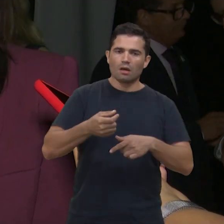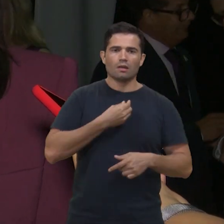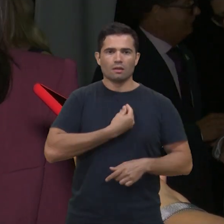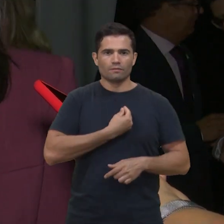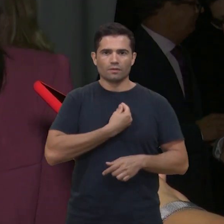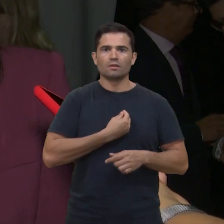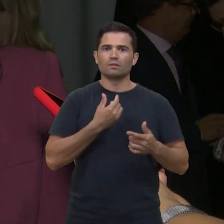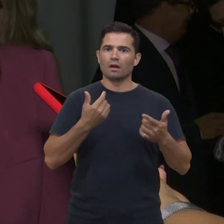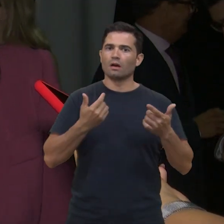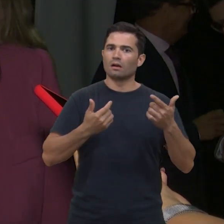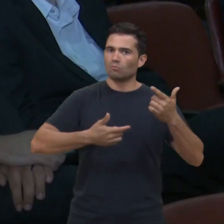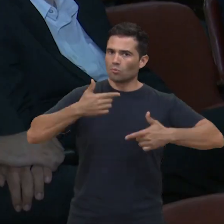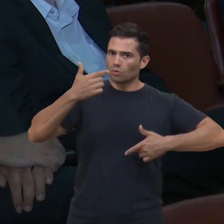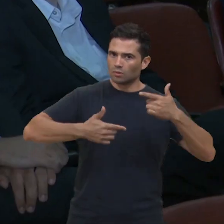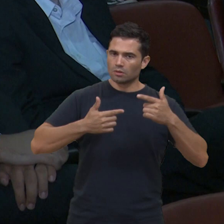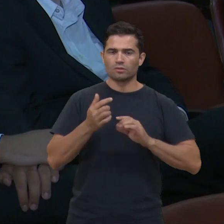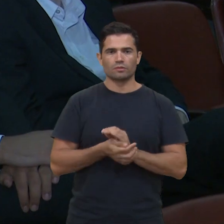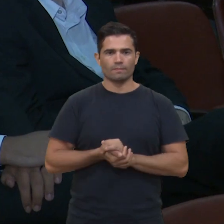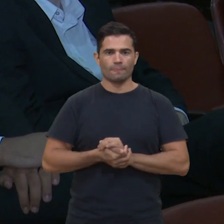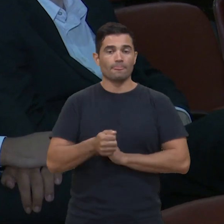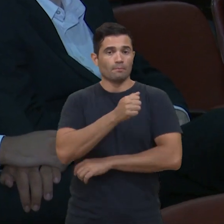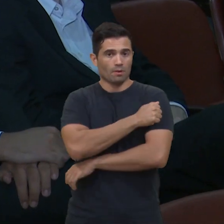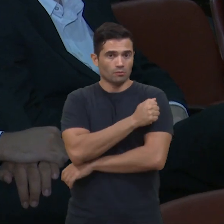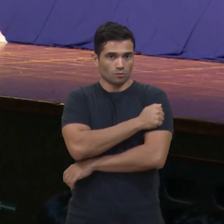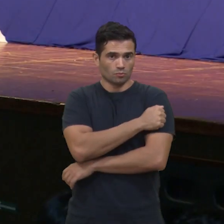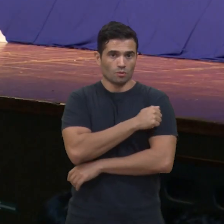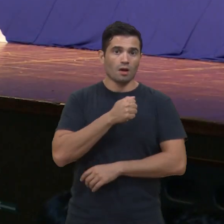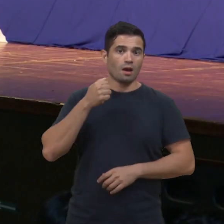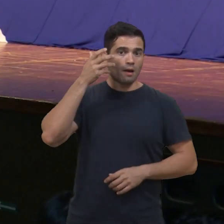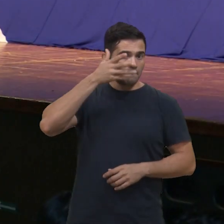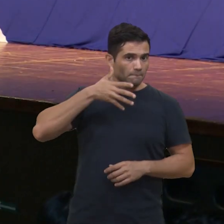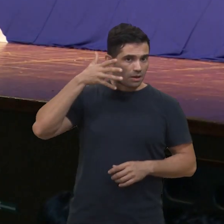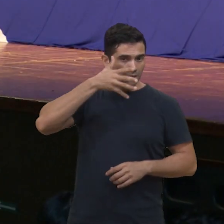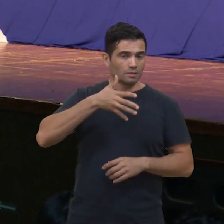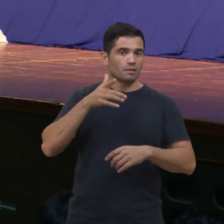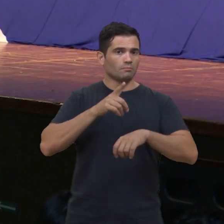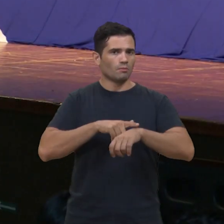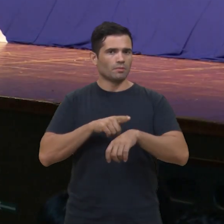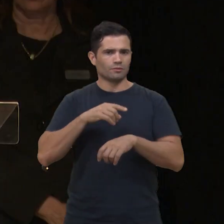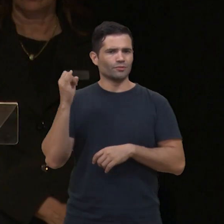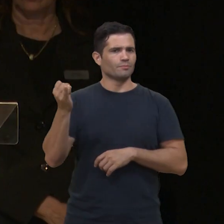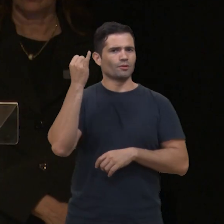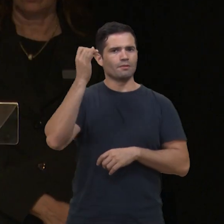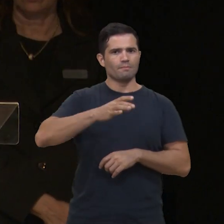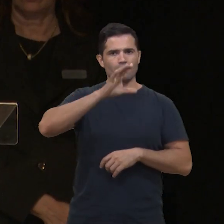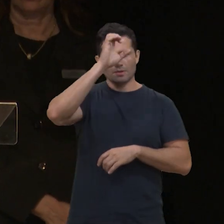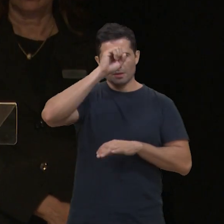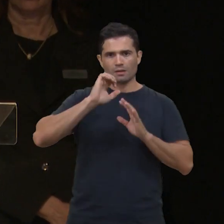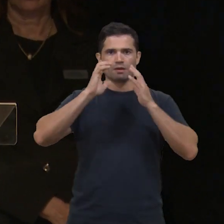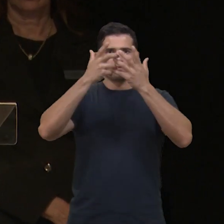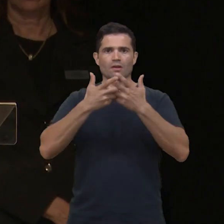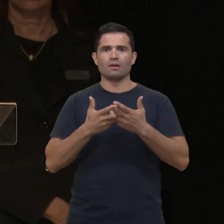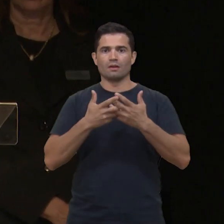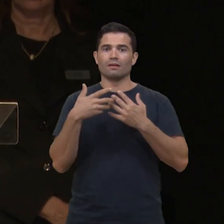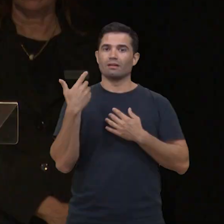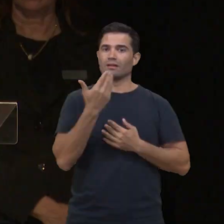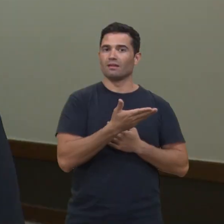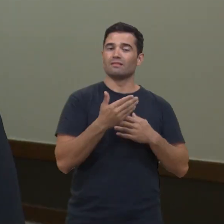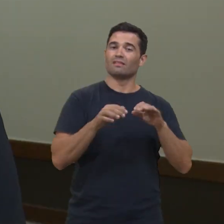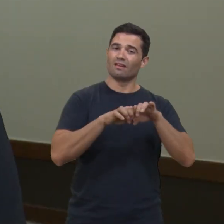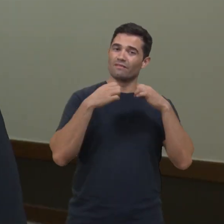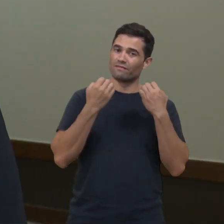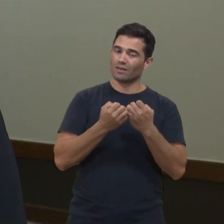exercer mandatos, estar na vida pública. Para os graduandos, a palestra foi um momento importante para o aprendizado e a